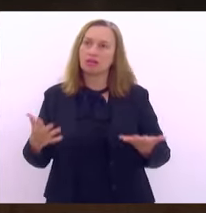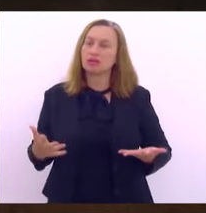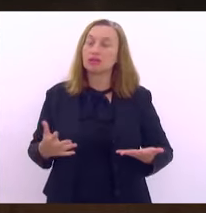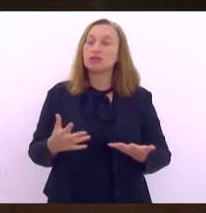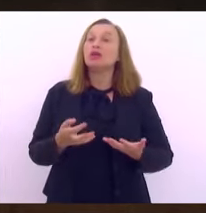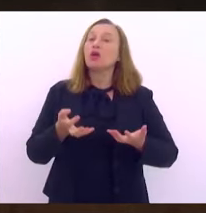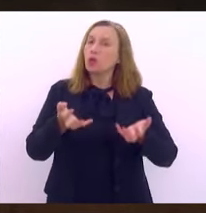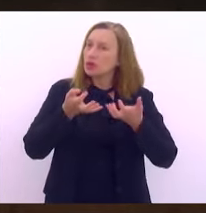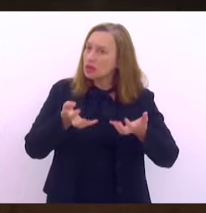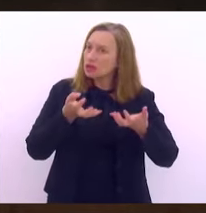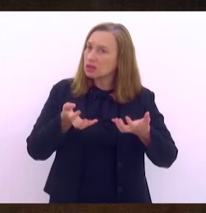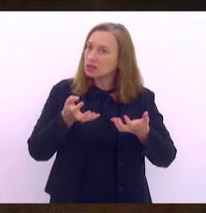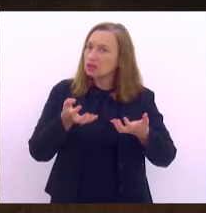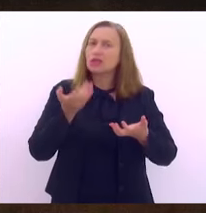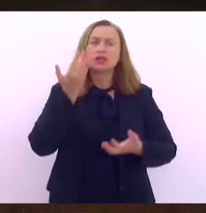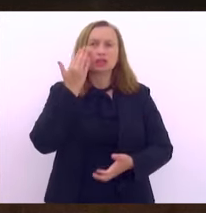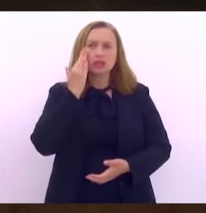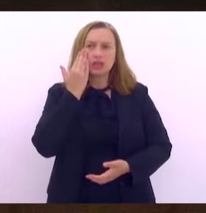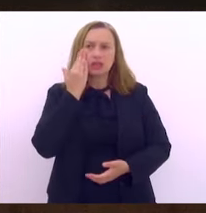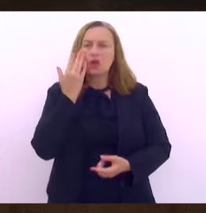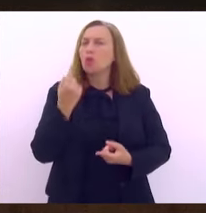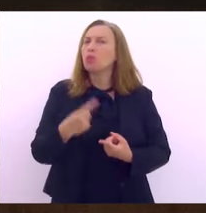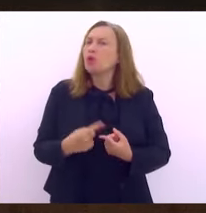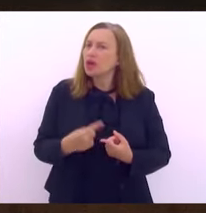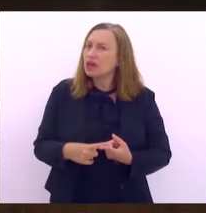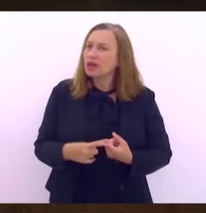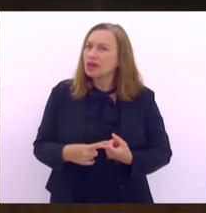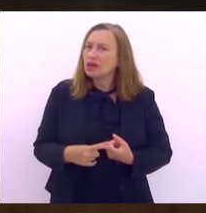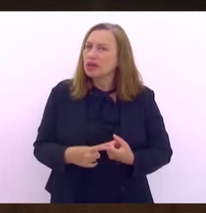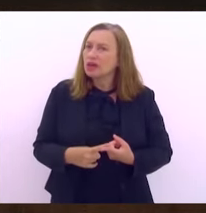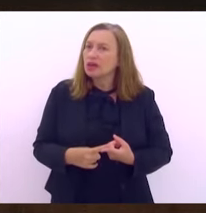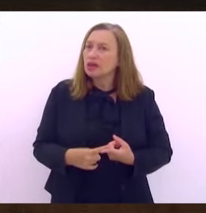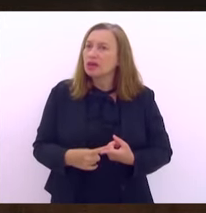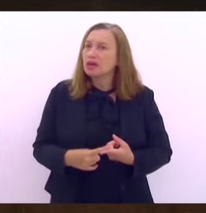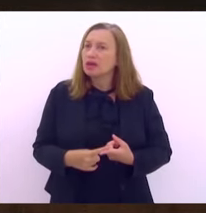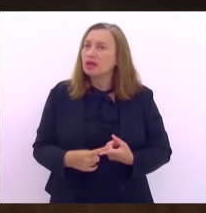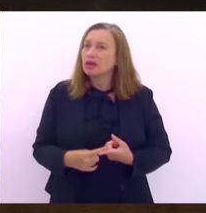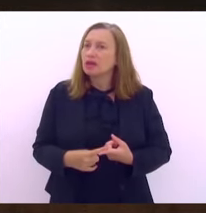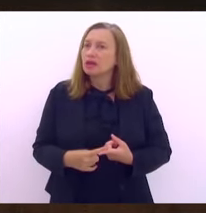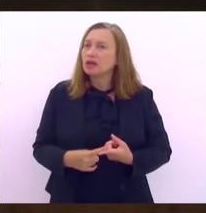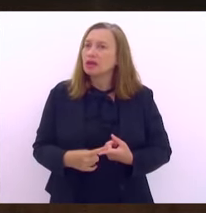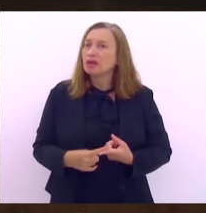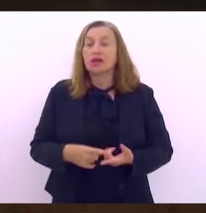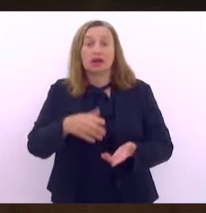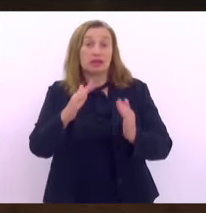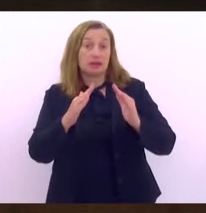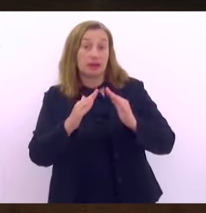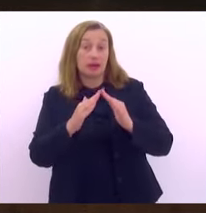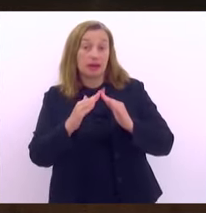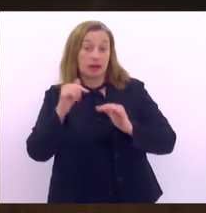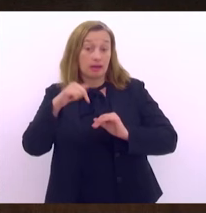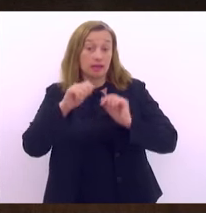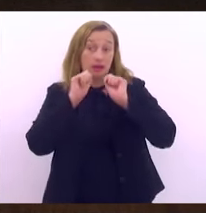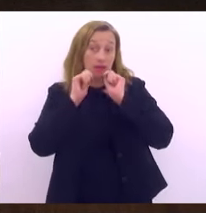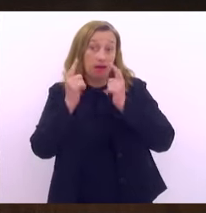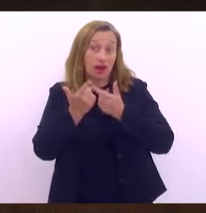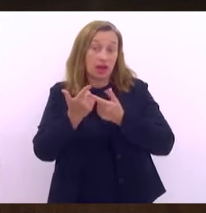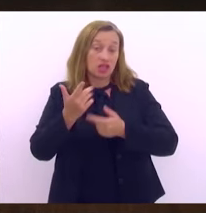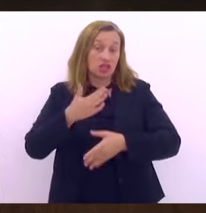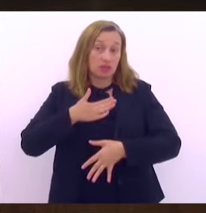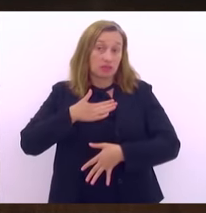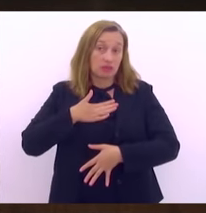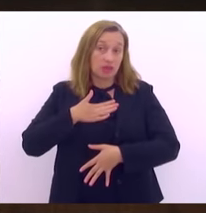queria muito entender o porquê. Porque até então, essa casa aqui, pelo menos na minha